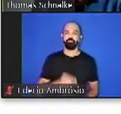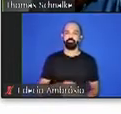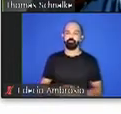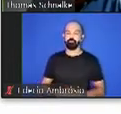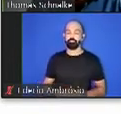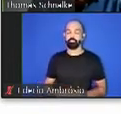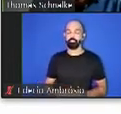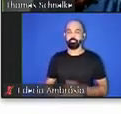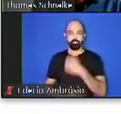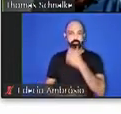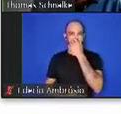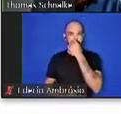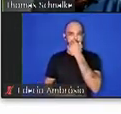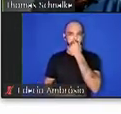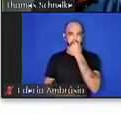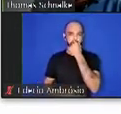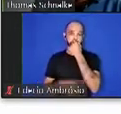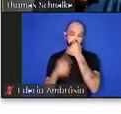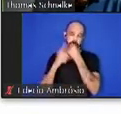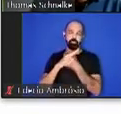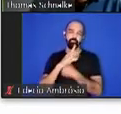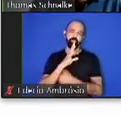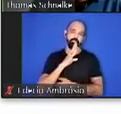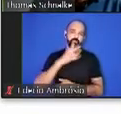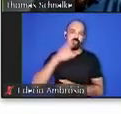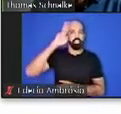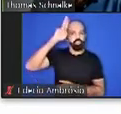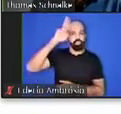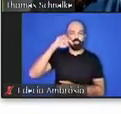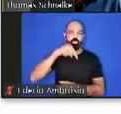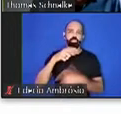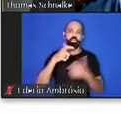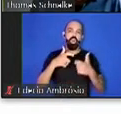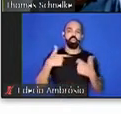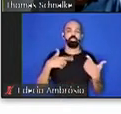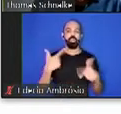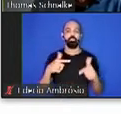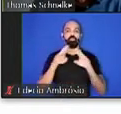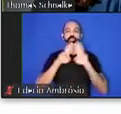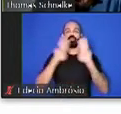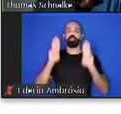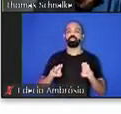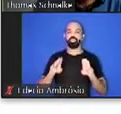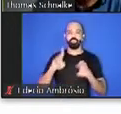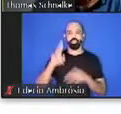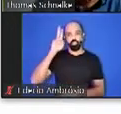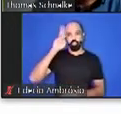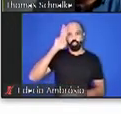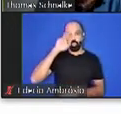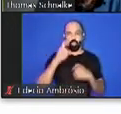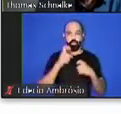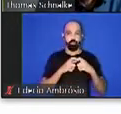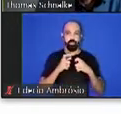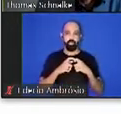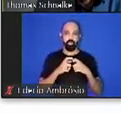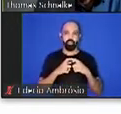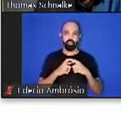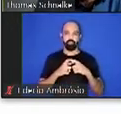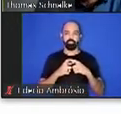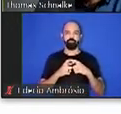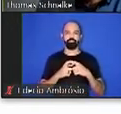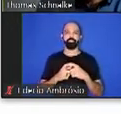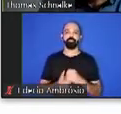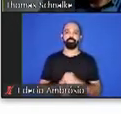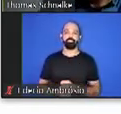Então, esse é o histórico do lugar onde eu trabalho, o Museu de História Médica, só um pequeno